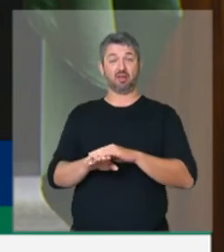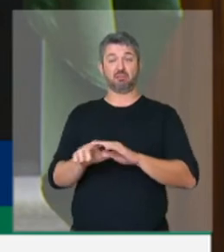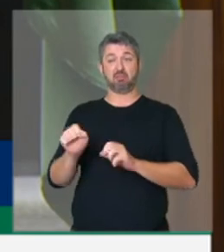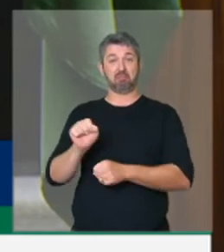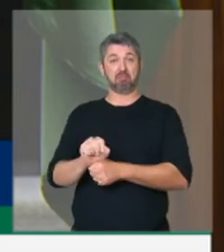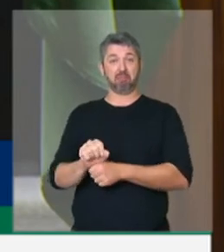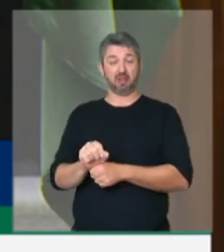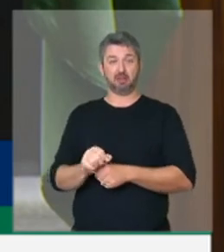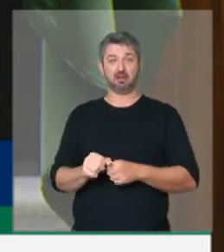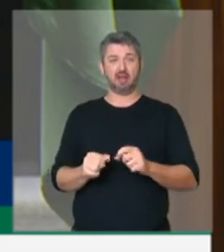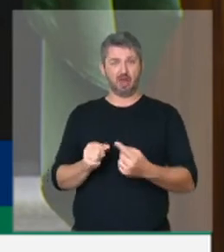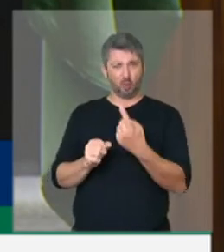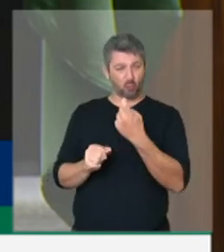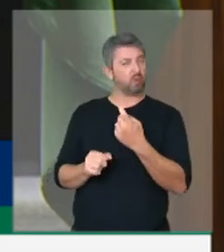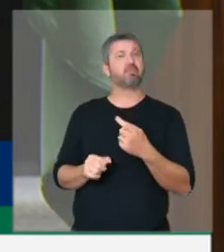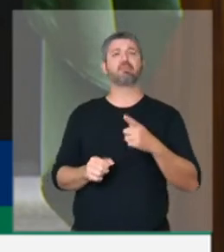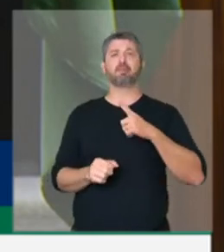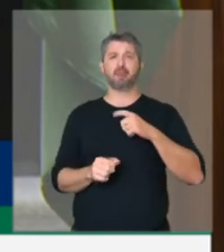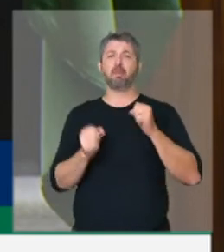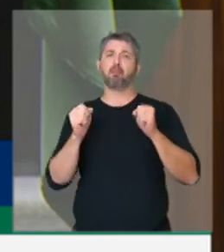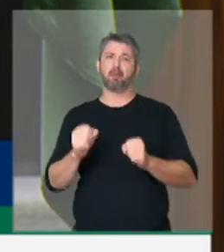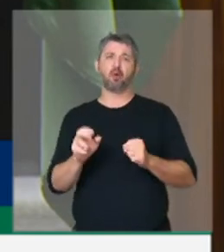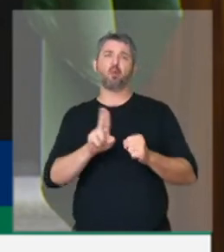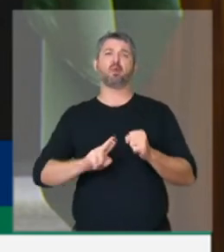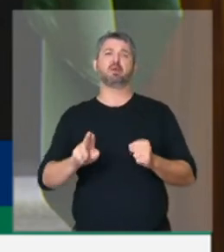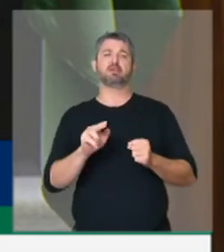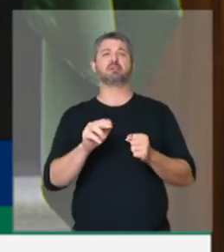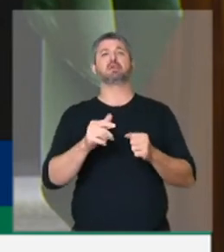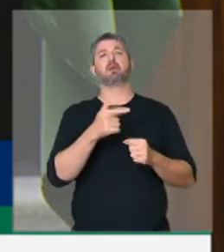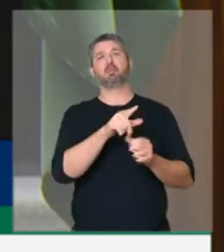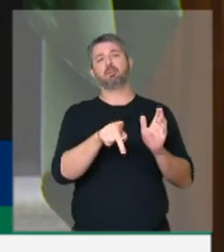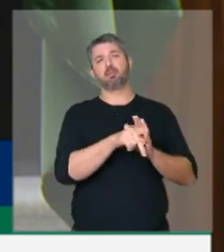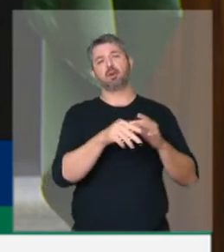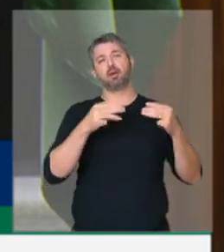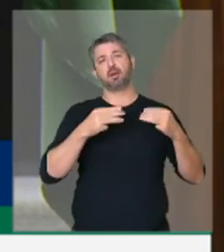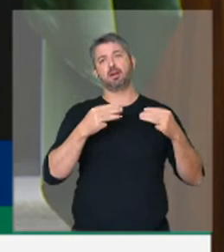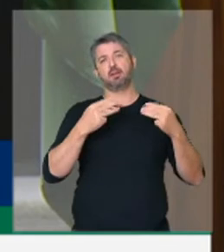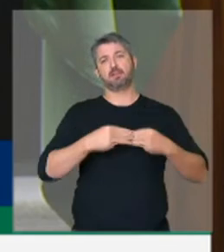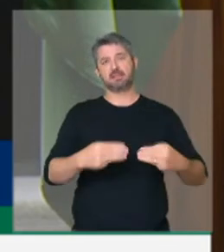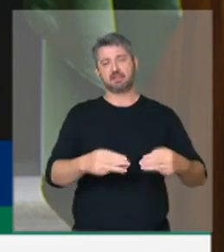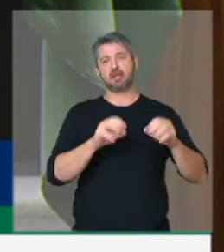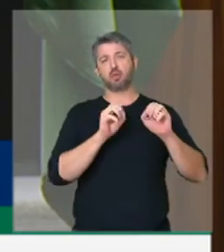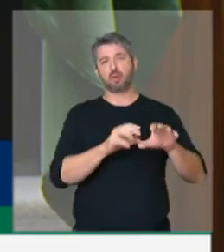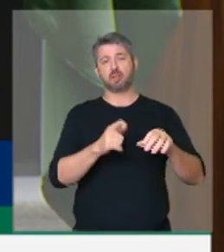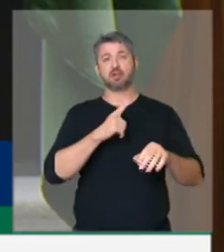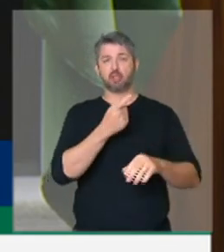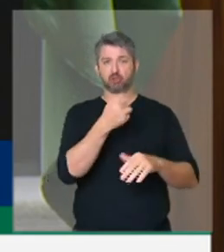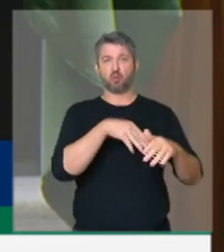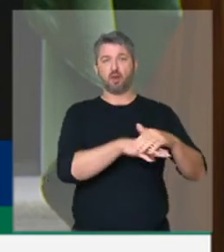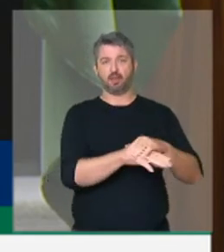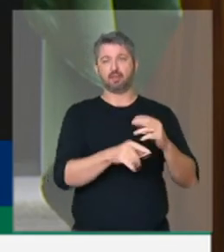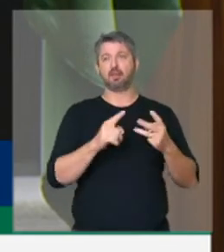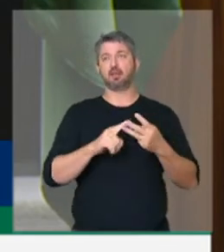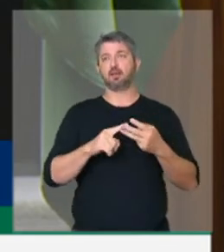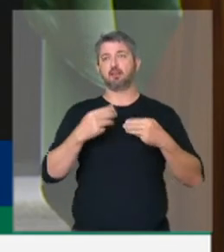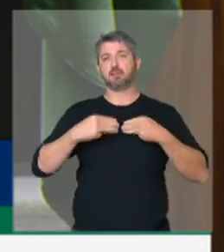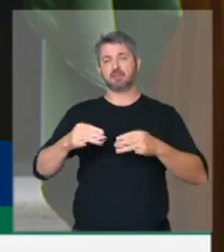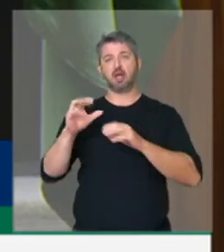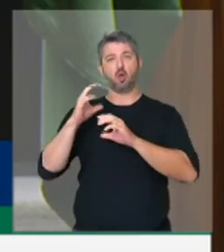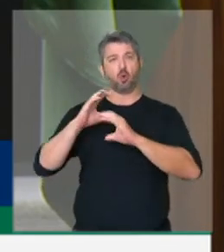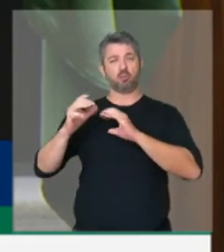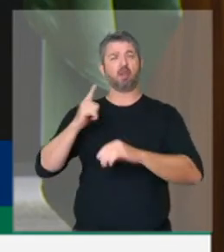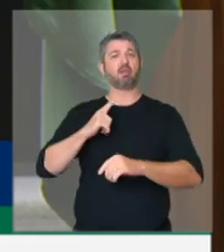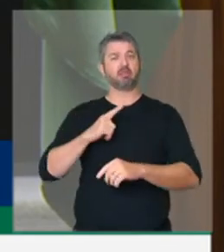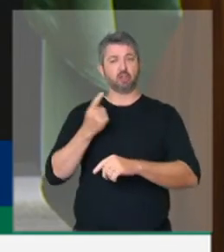fonte apresentada. Podem ser usadas fontes do Ministério da Educação, do Ministério da Comunicação, de